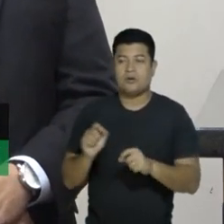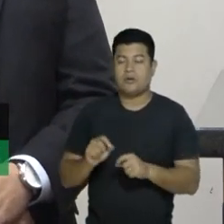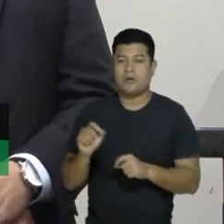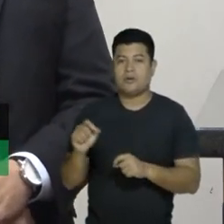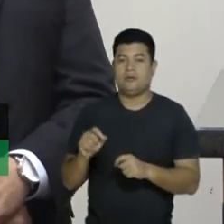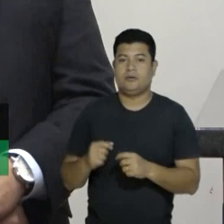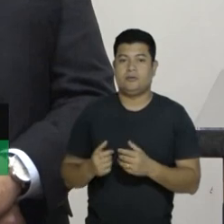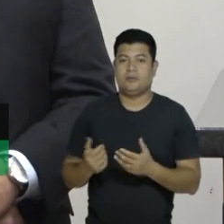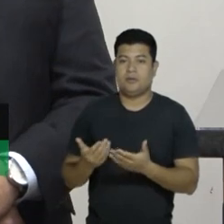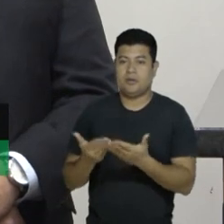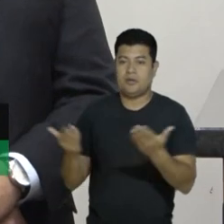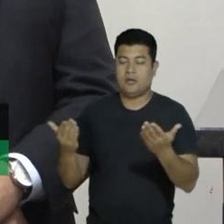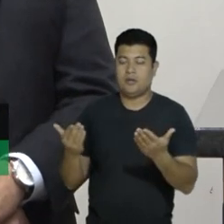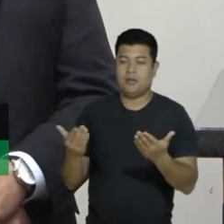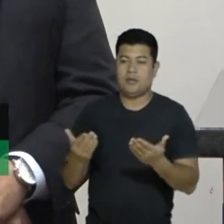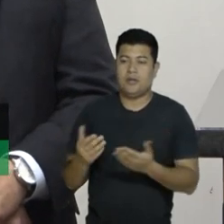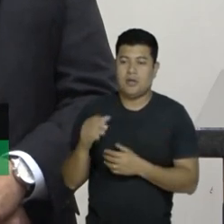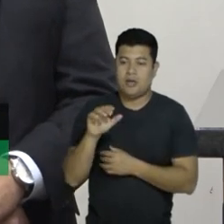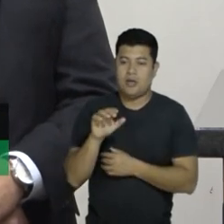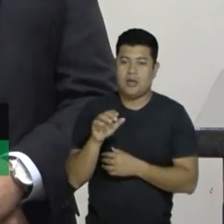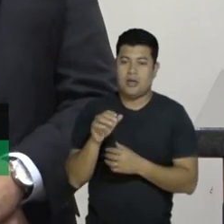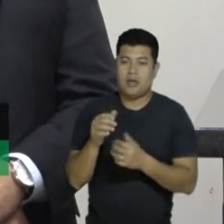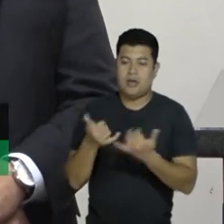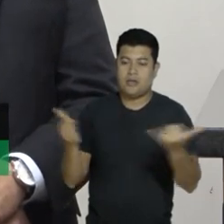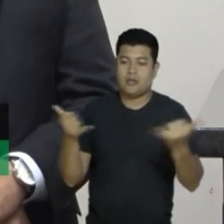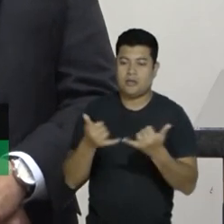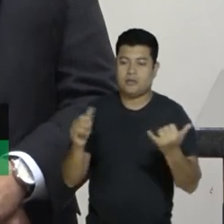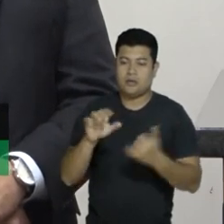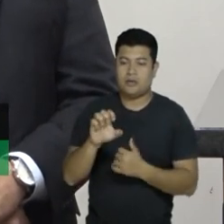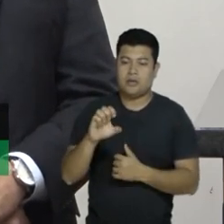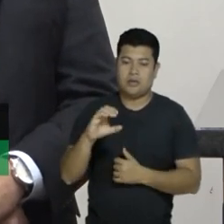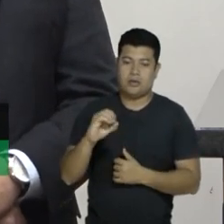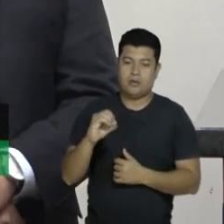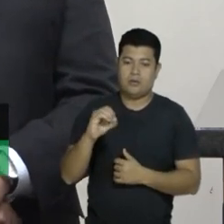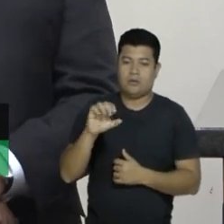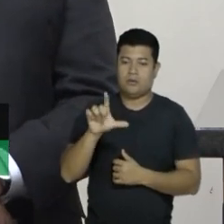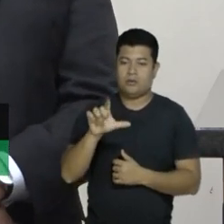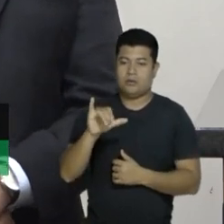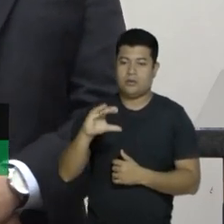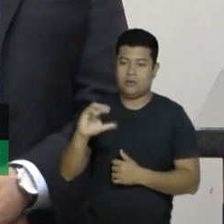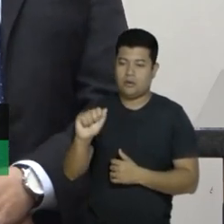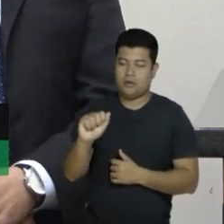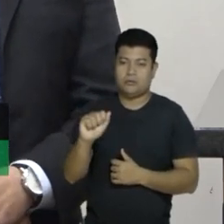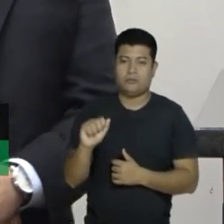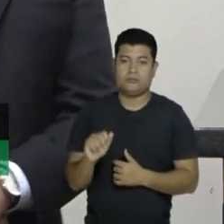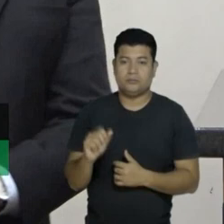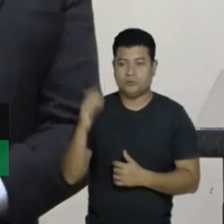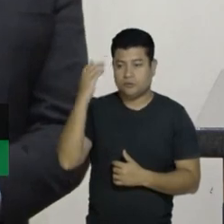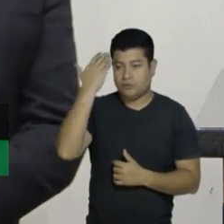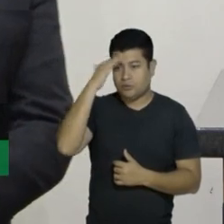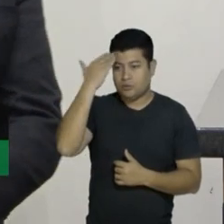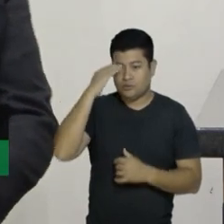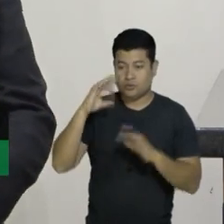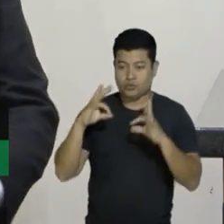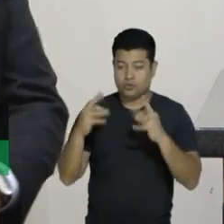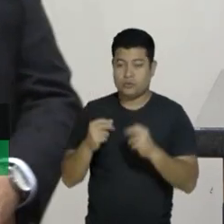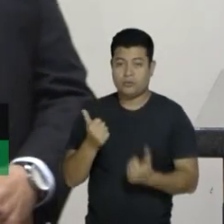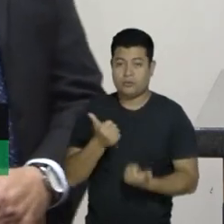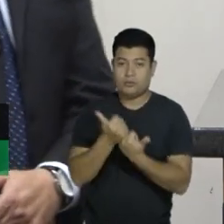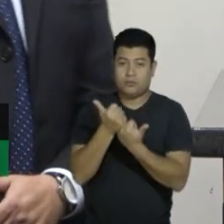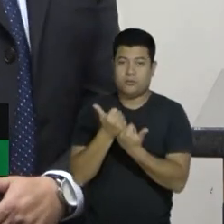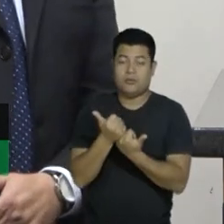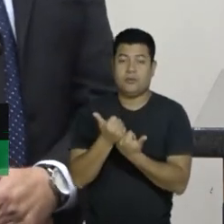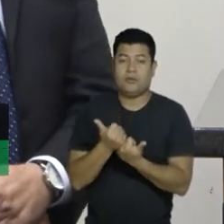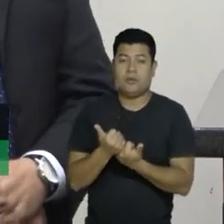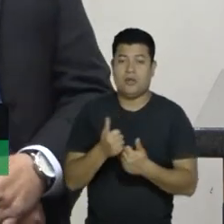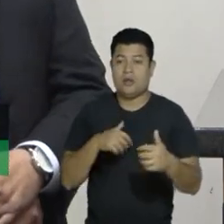espaço marítimo também. Considerando tudo isso, o apoio a esse evento por parte da SOAMAR é um movimento